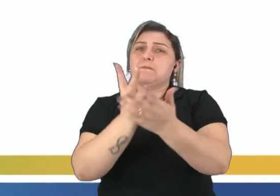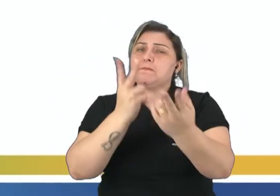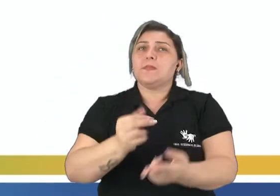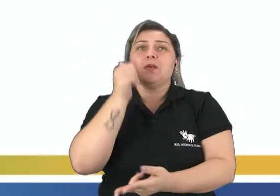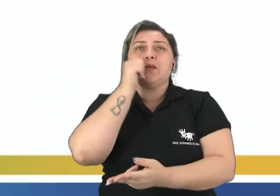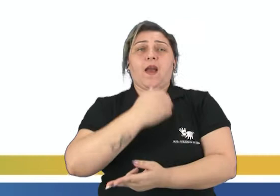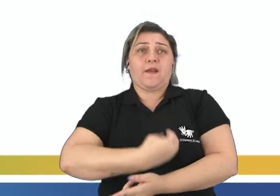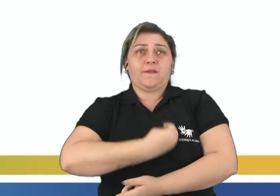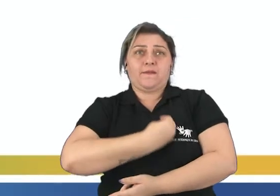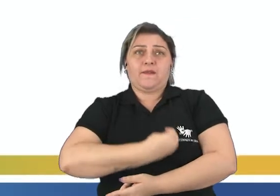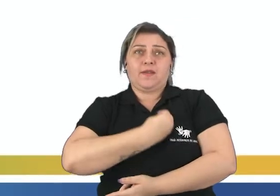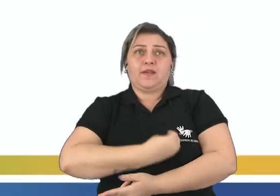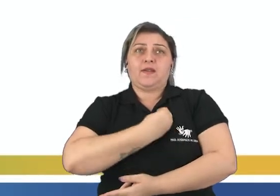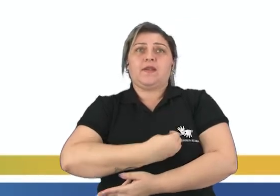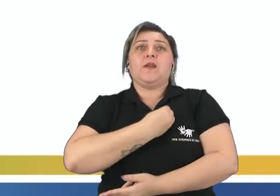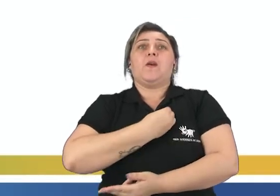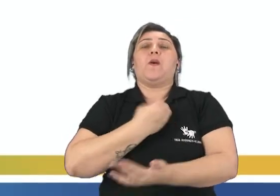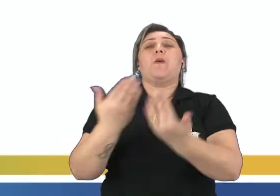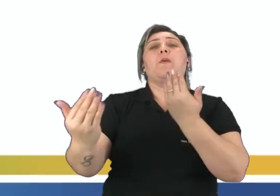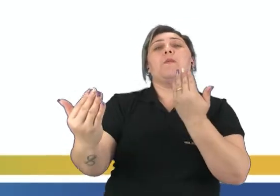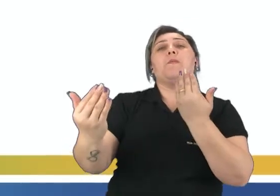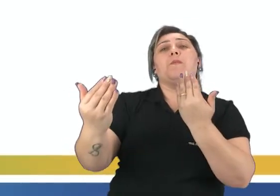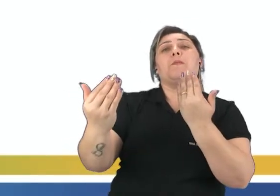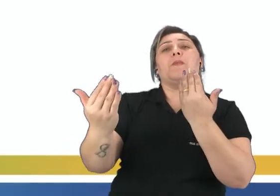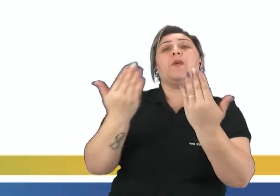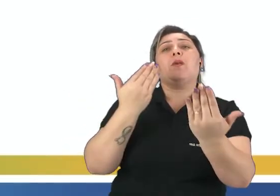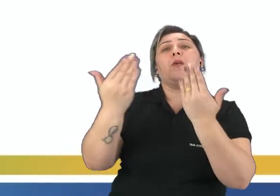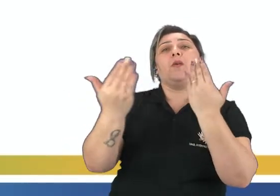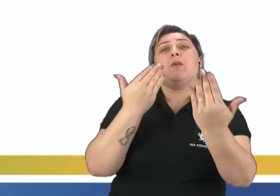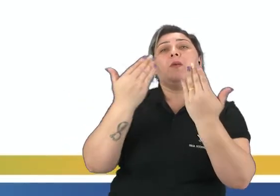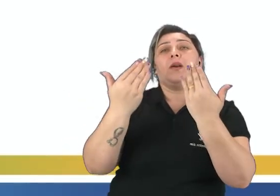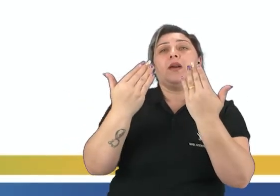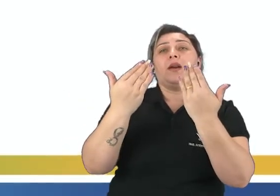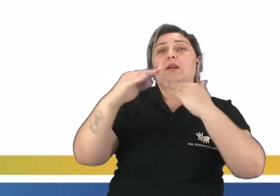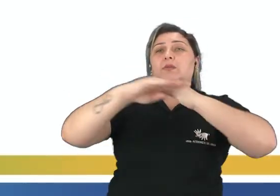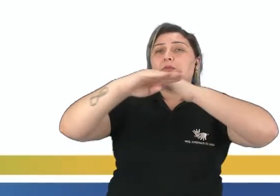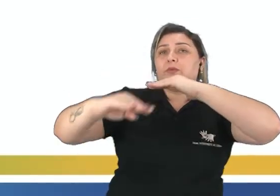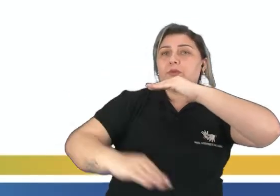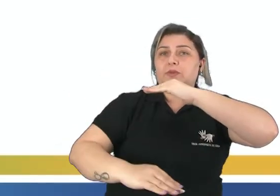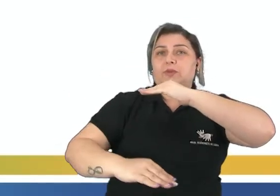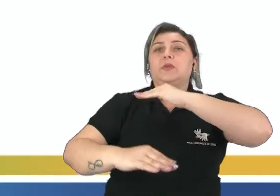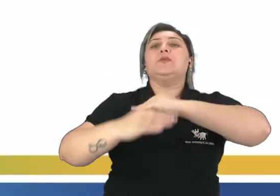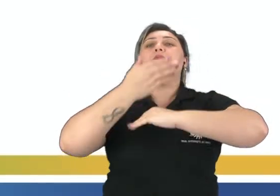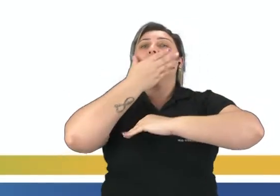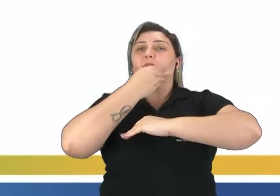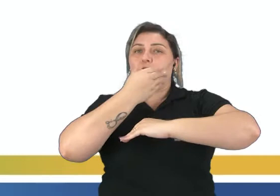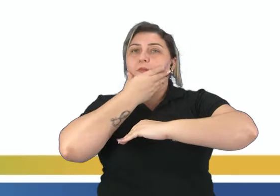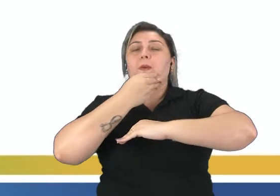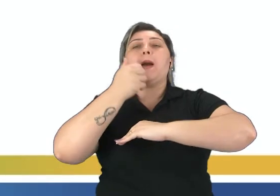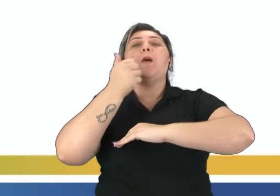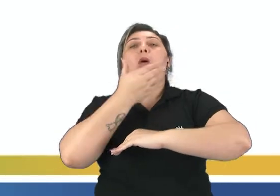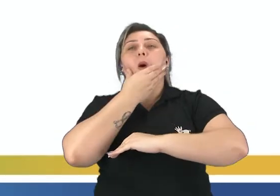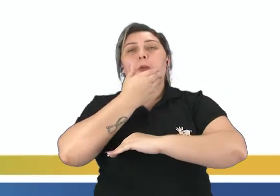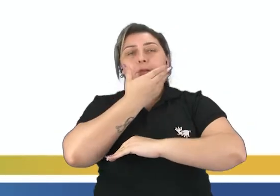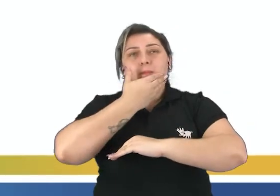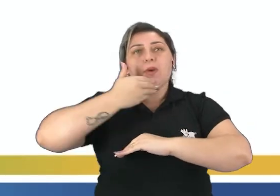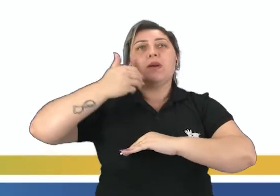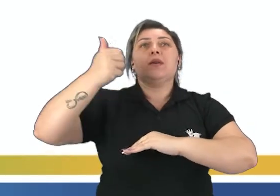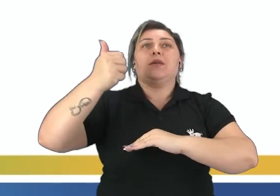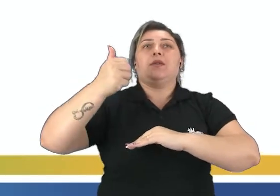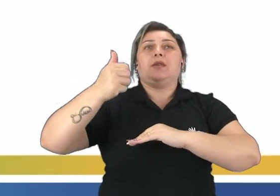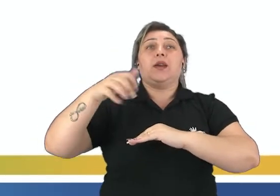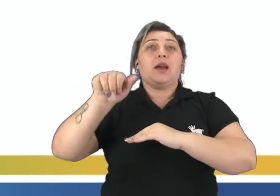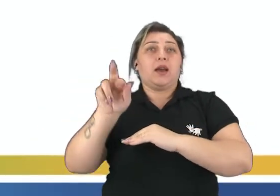ainda convivem com constantes comparações e carregam rótulos de inferiores imposto pela sociedade. É o caso da artilheira